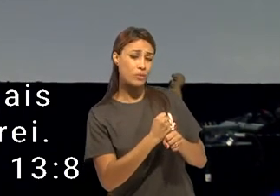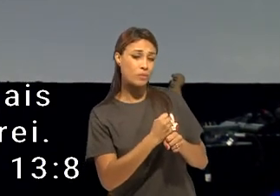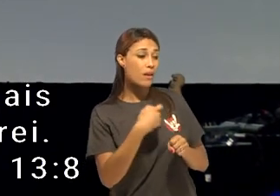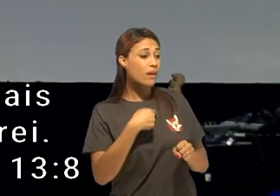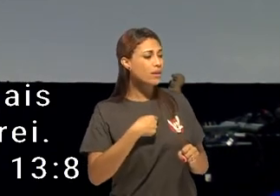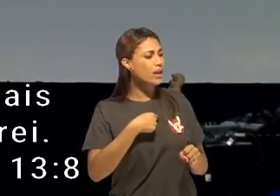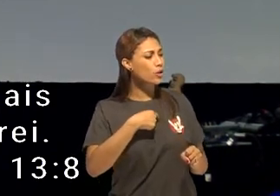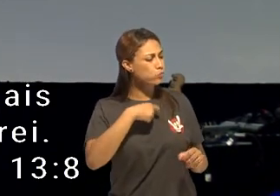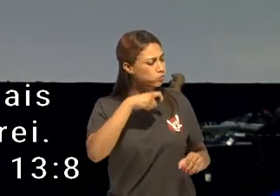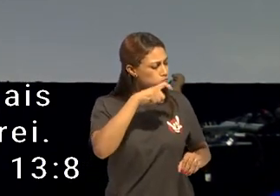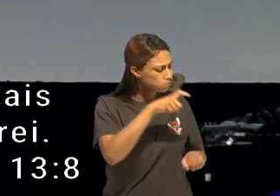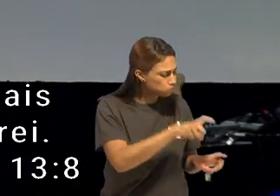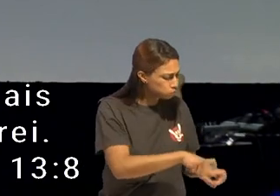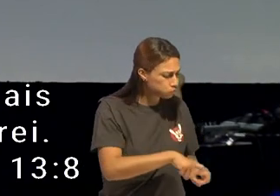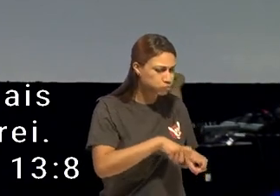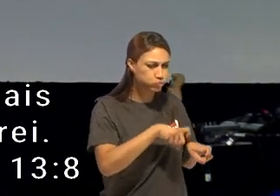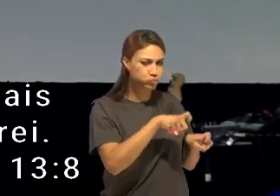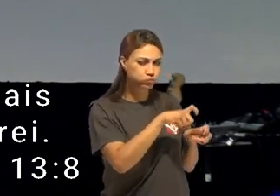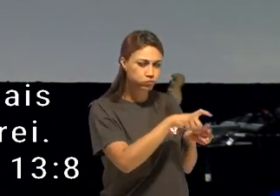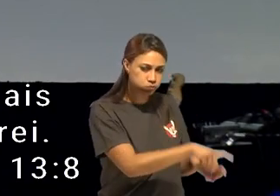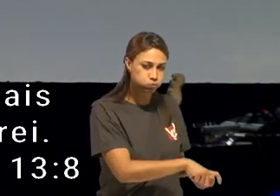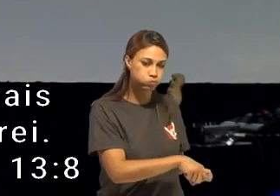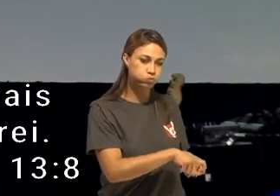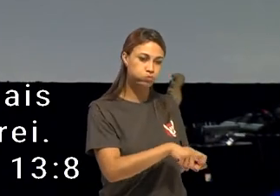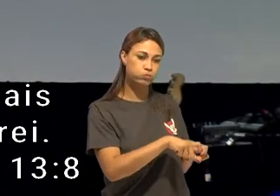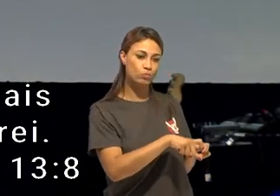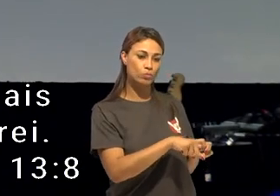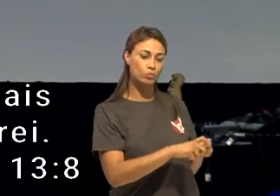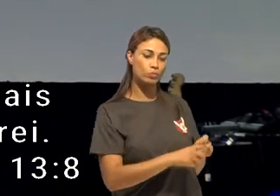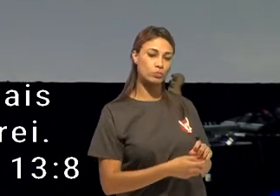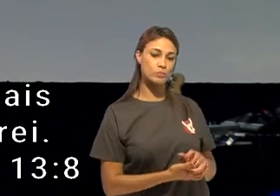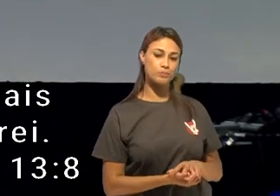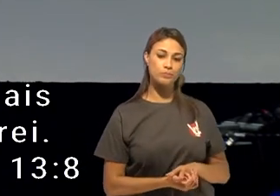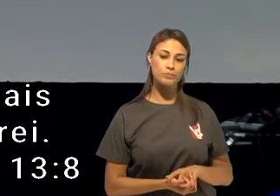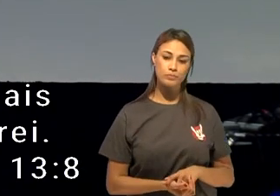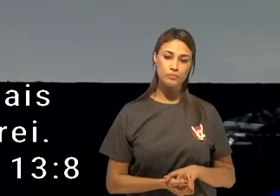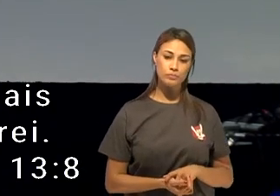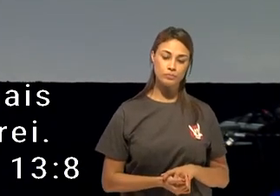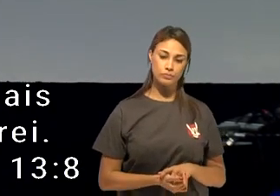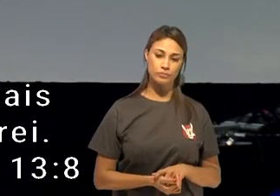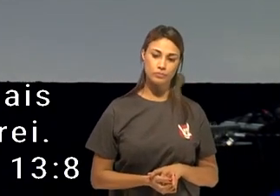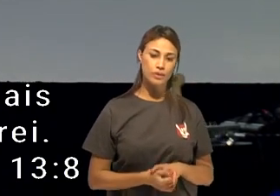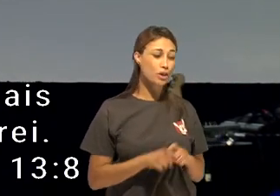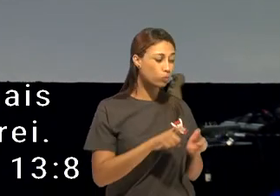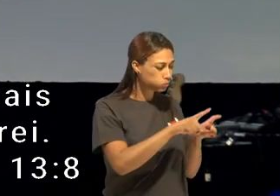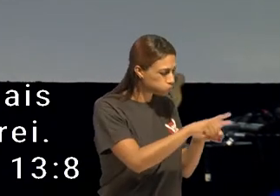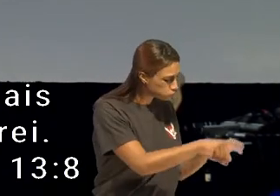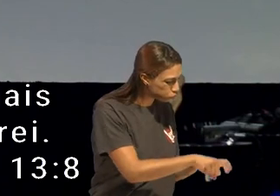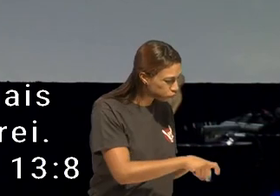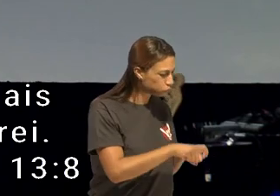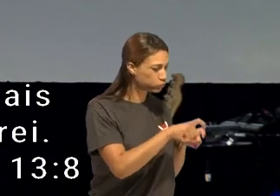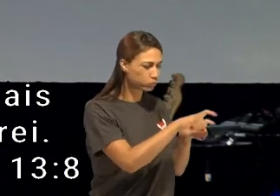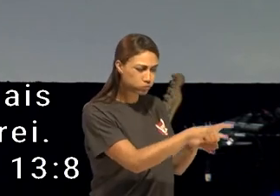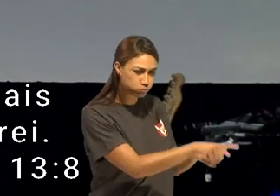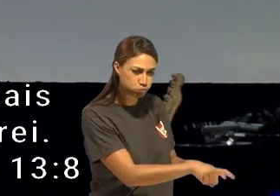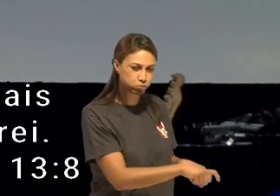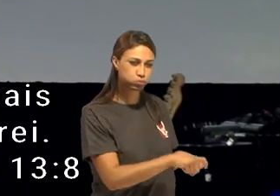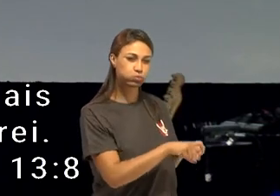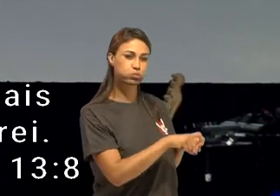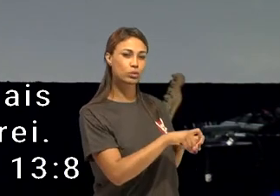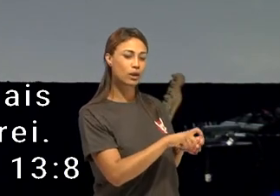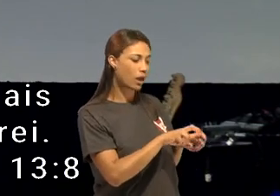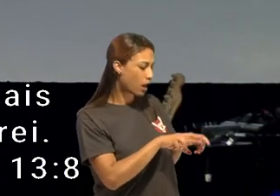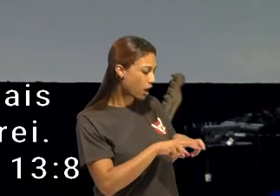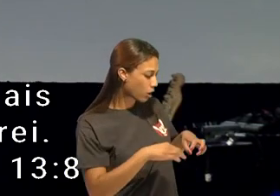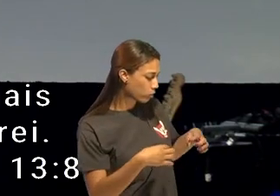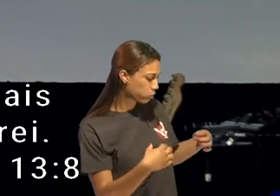cavarei. Se você tiver com a sua Bíblia aí, você pode riscar essa palavra: e eu cavarei ao redor